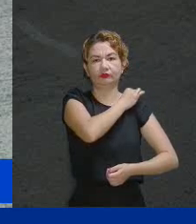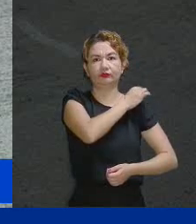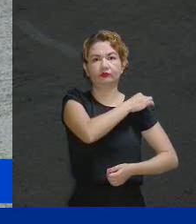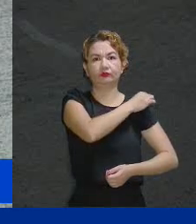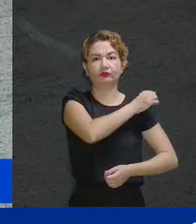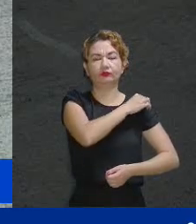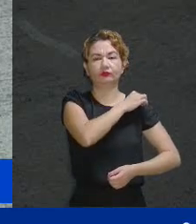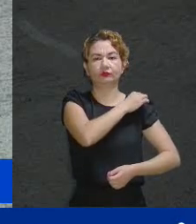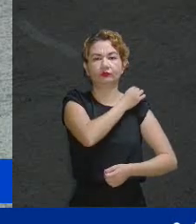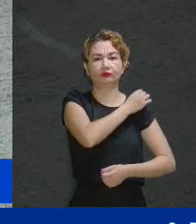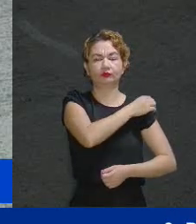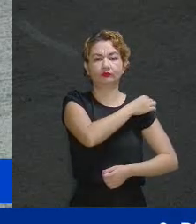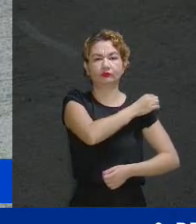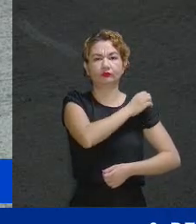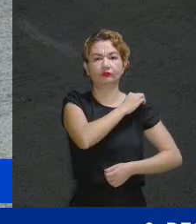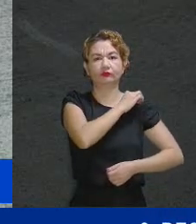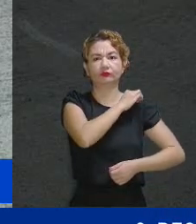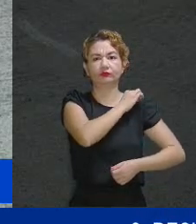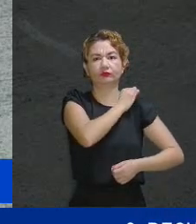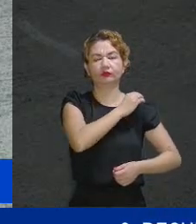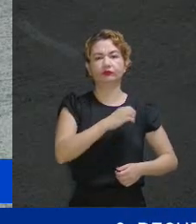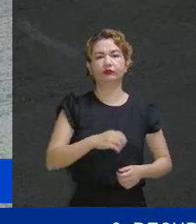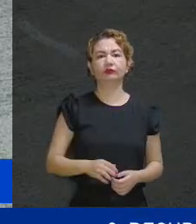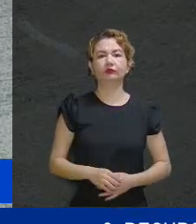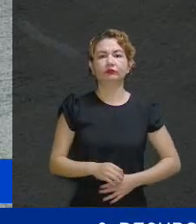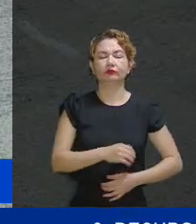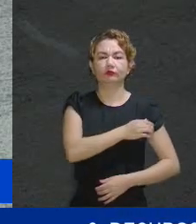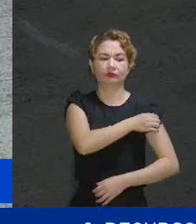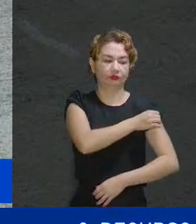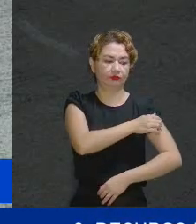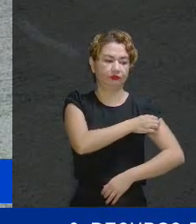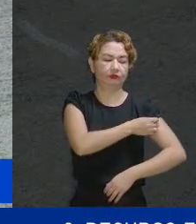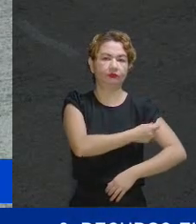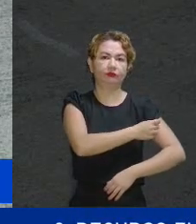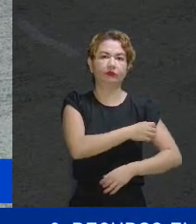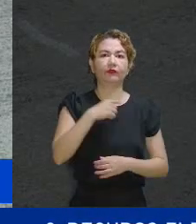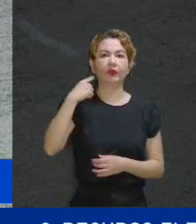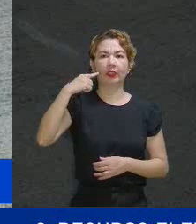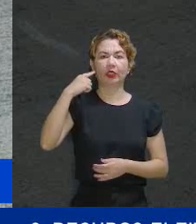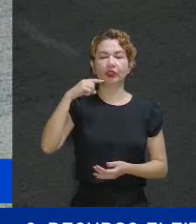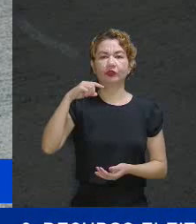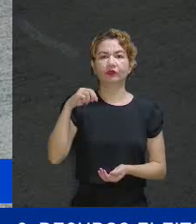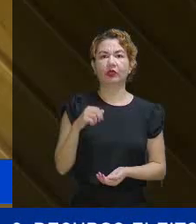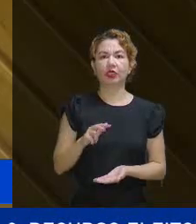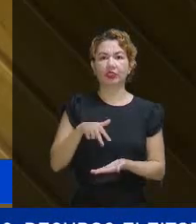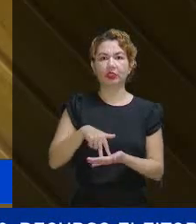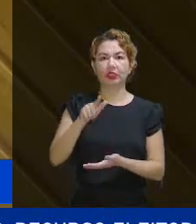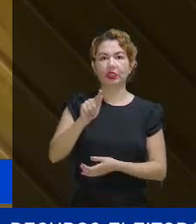de sustentação oral, doutora Gláucia Costa Oliveira, pelo prazo regimental.